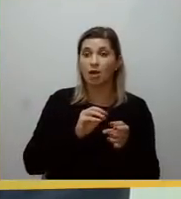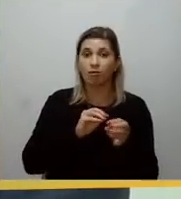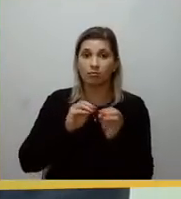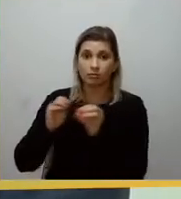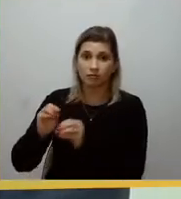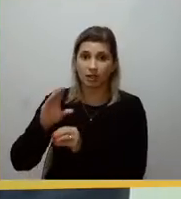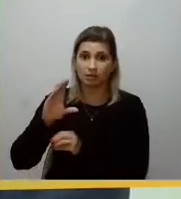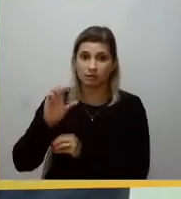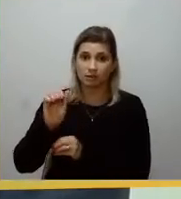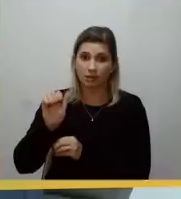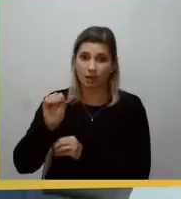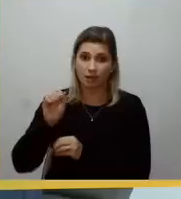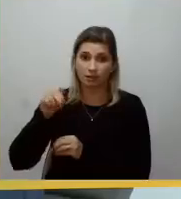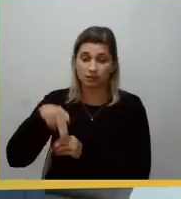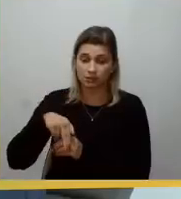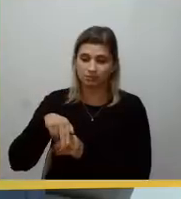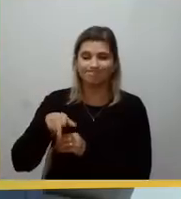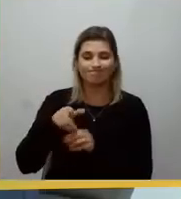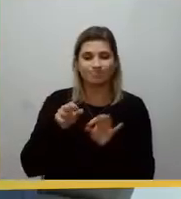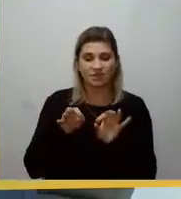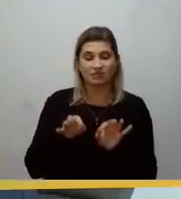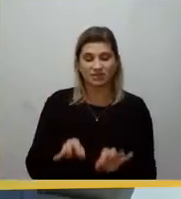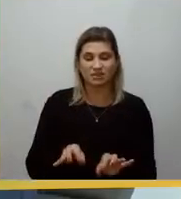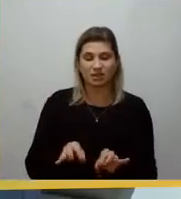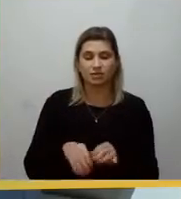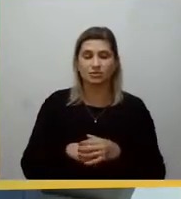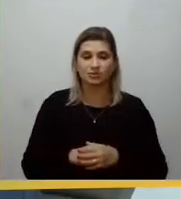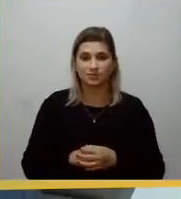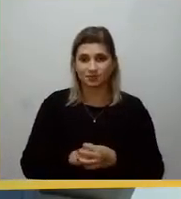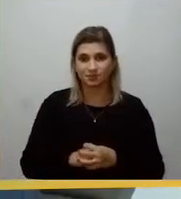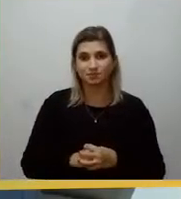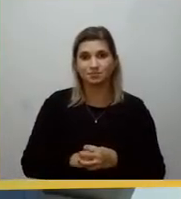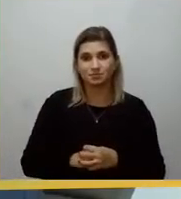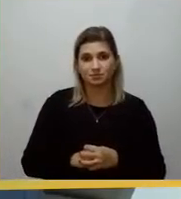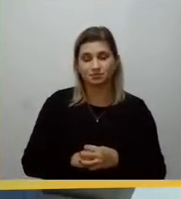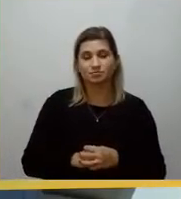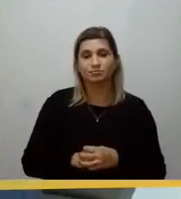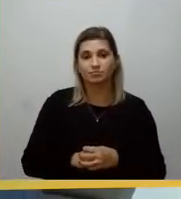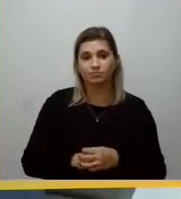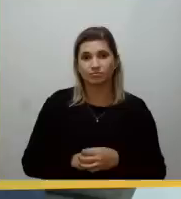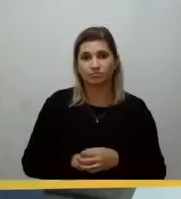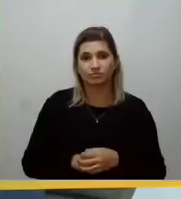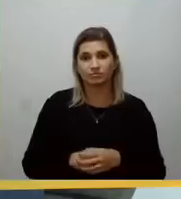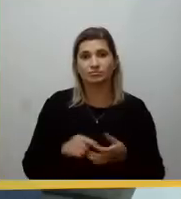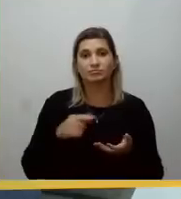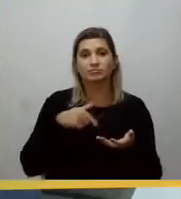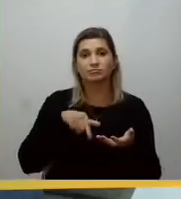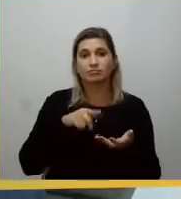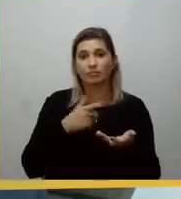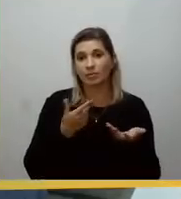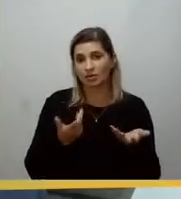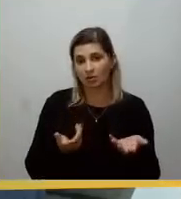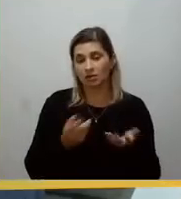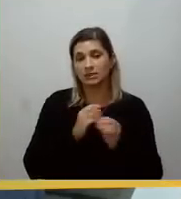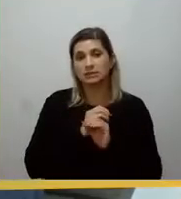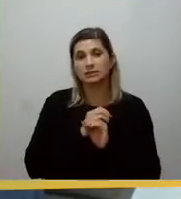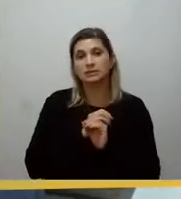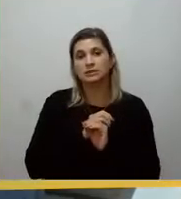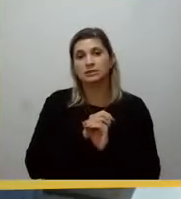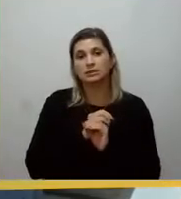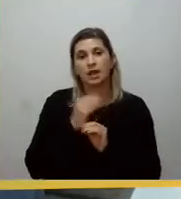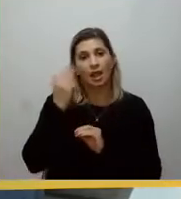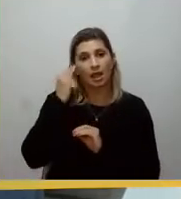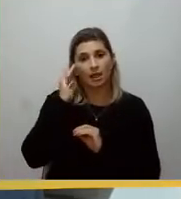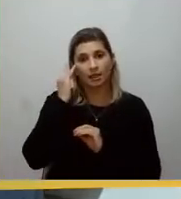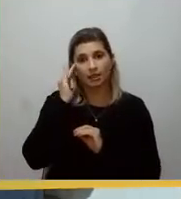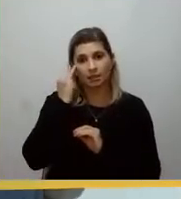certo. Certo. Então, nós, claro que entendemos